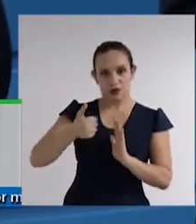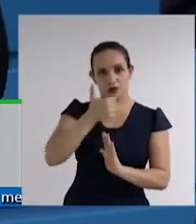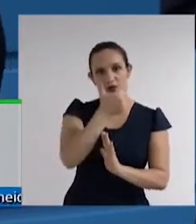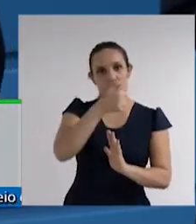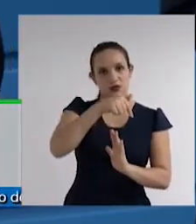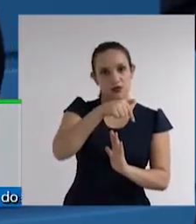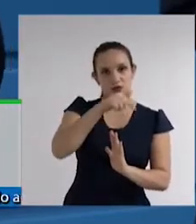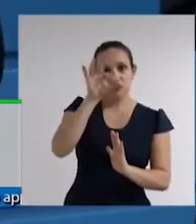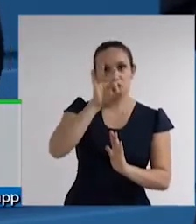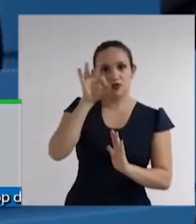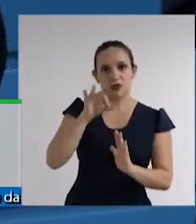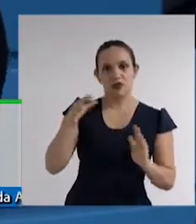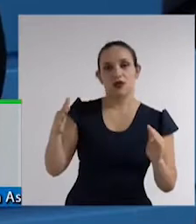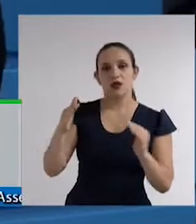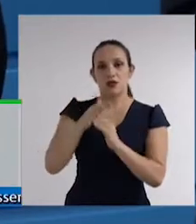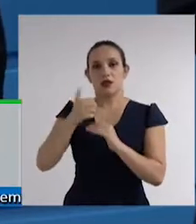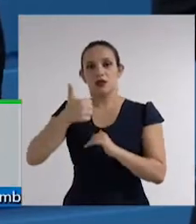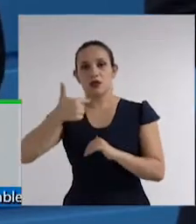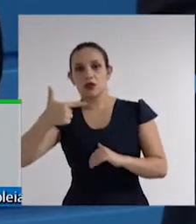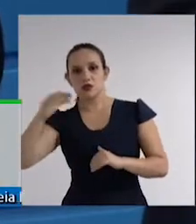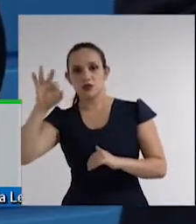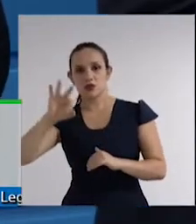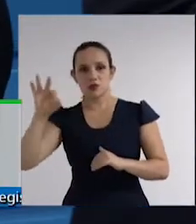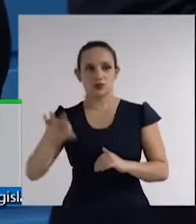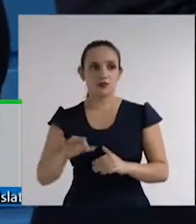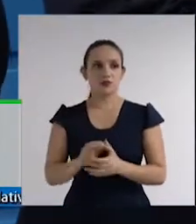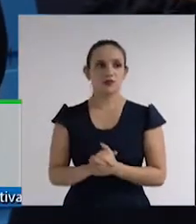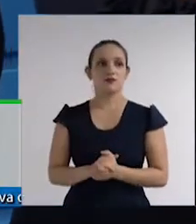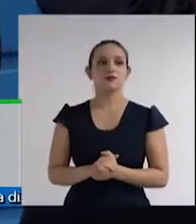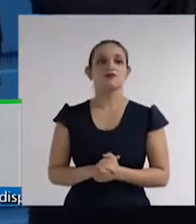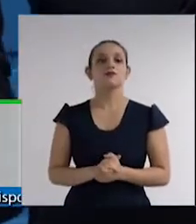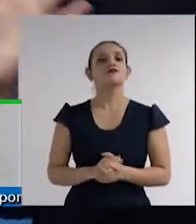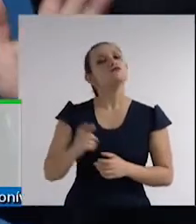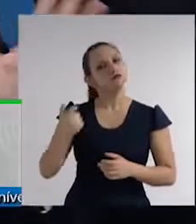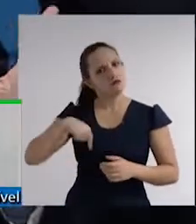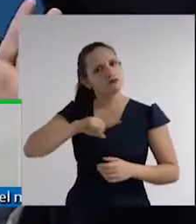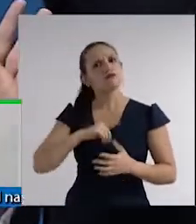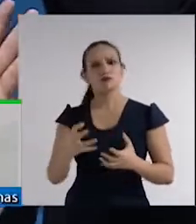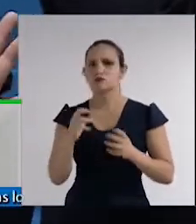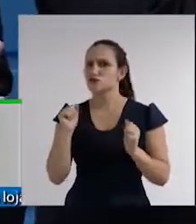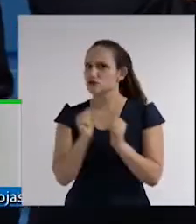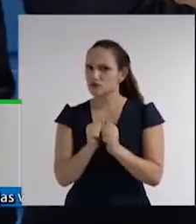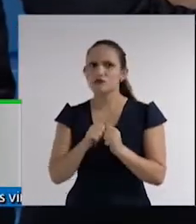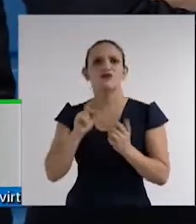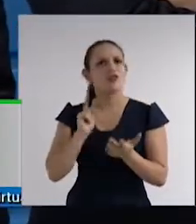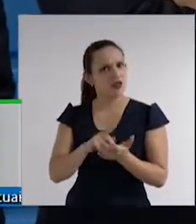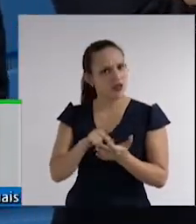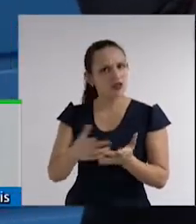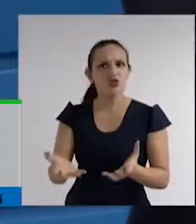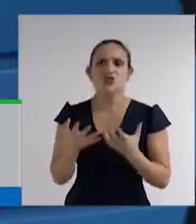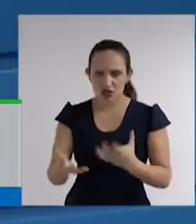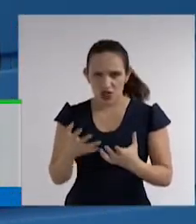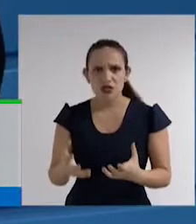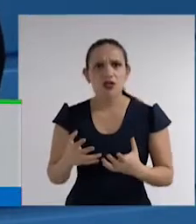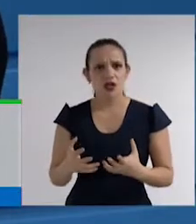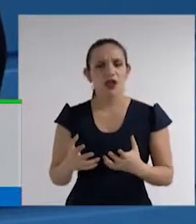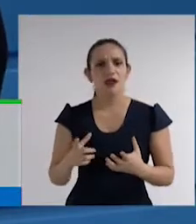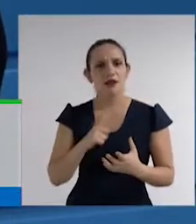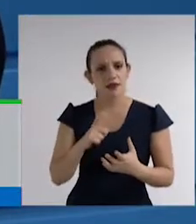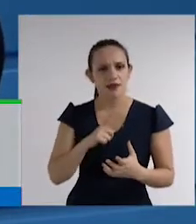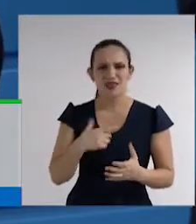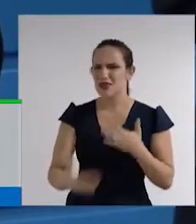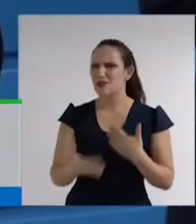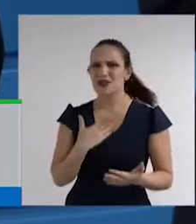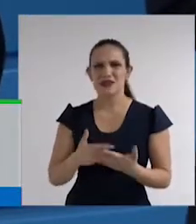12, Vossa Excelência sabe que sempre defendemos, independentemente da questão da greve. E eu refuto